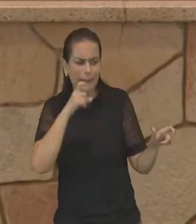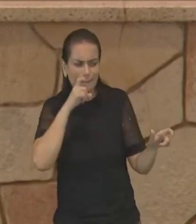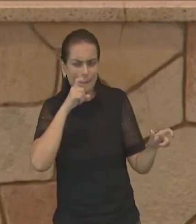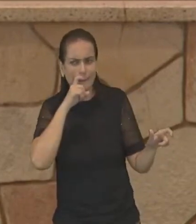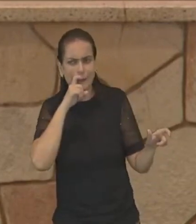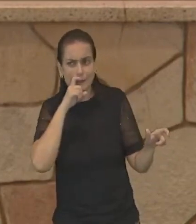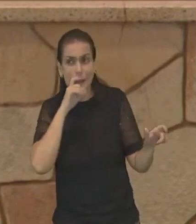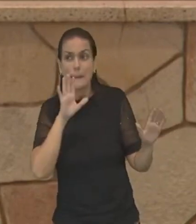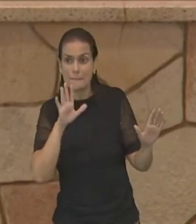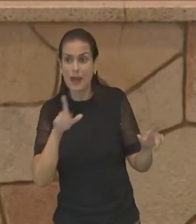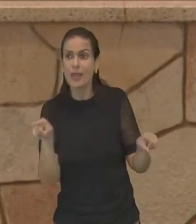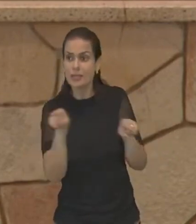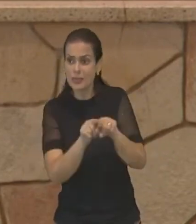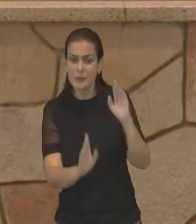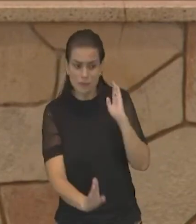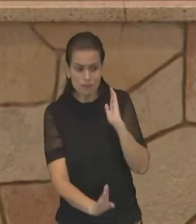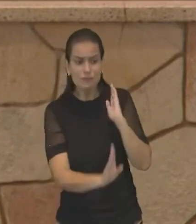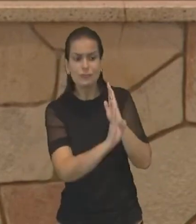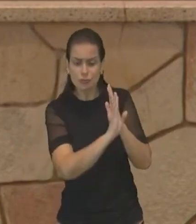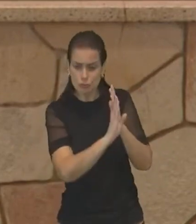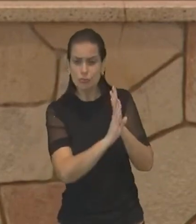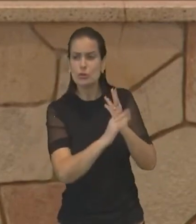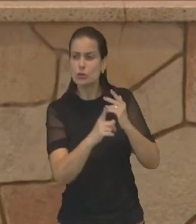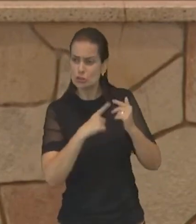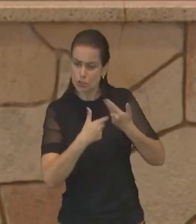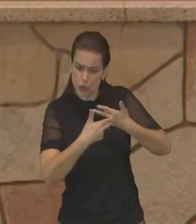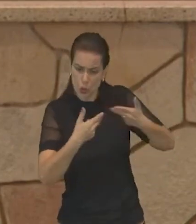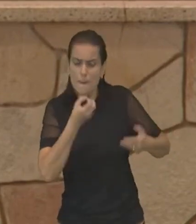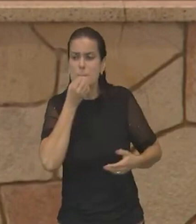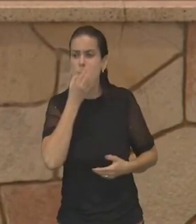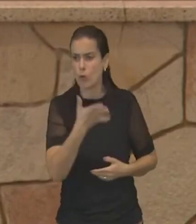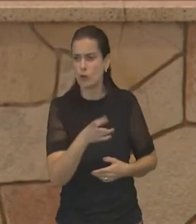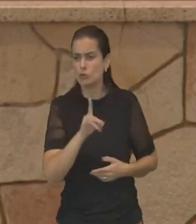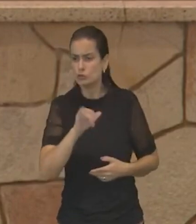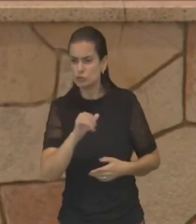sua virtude também. E chamei meu pai